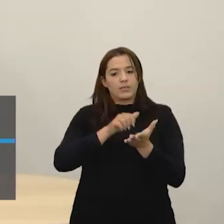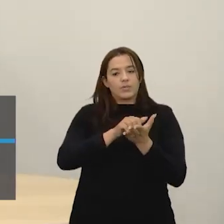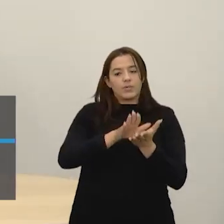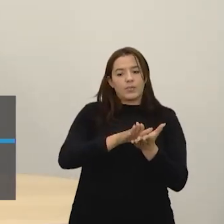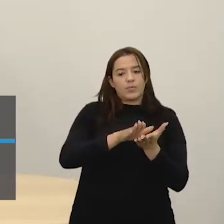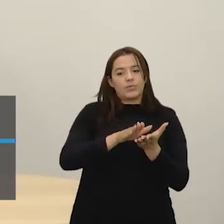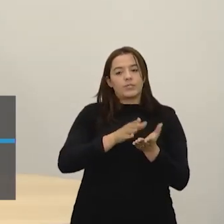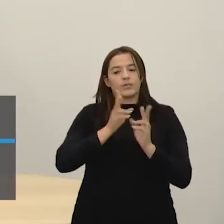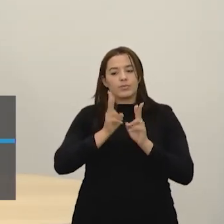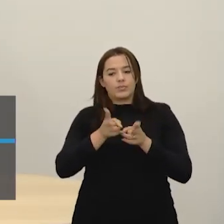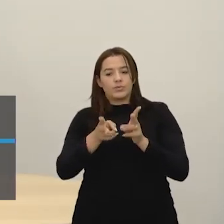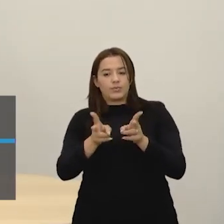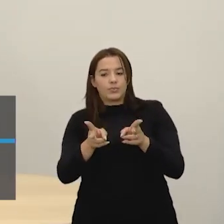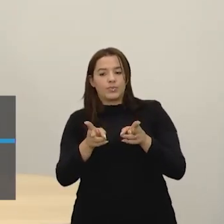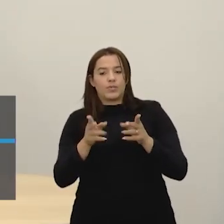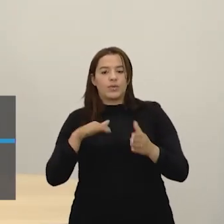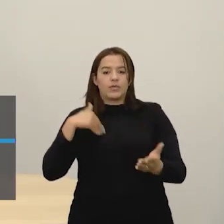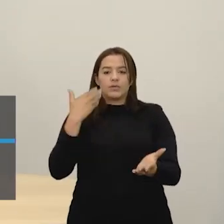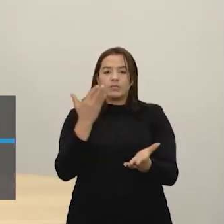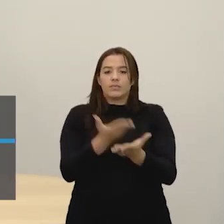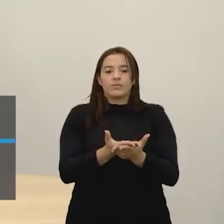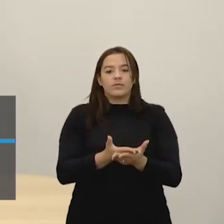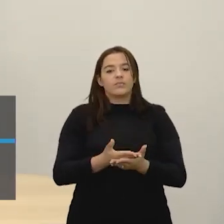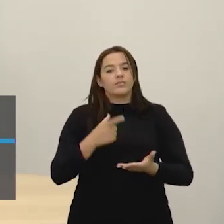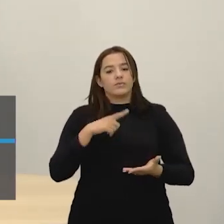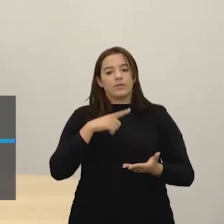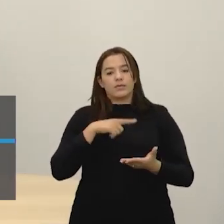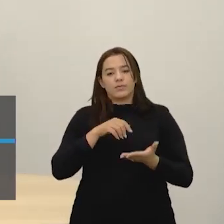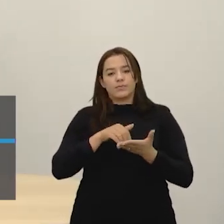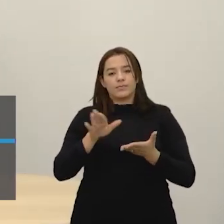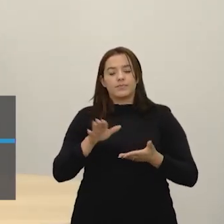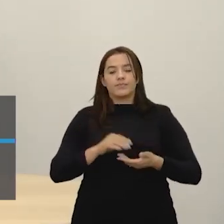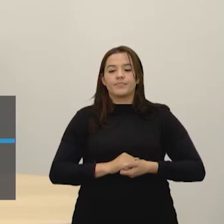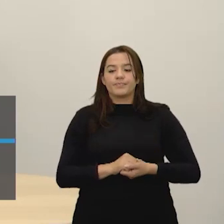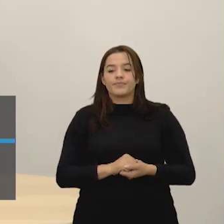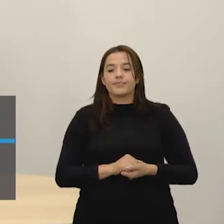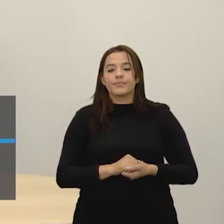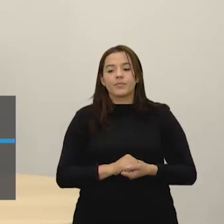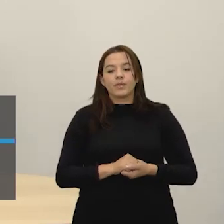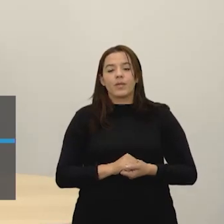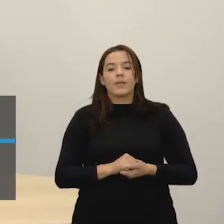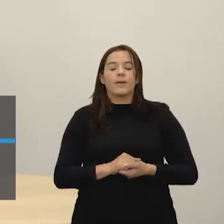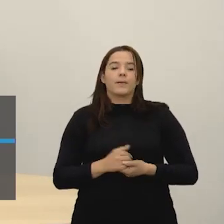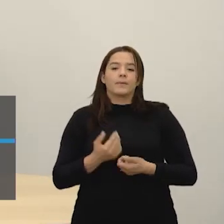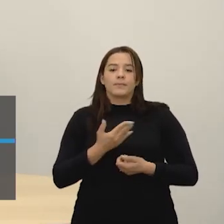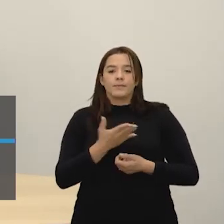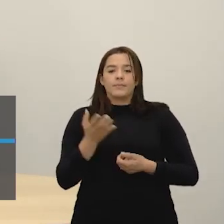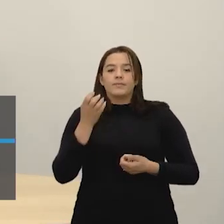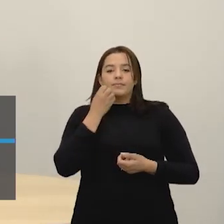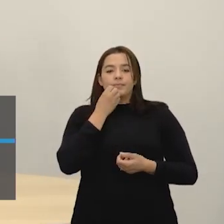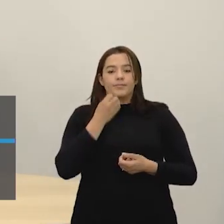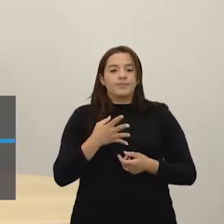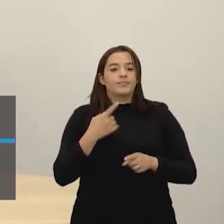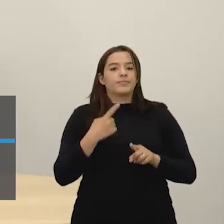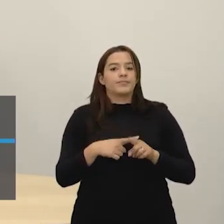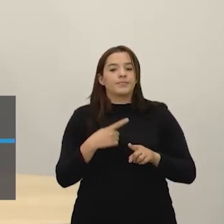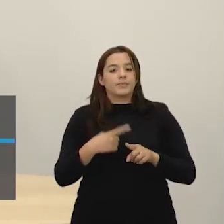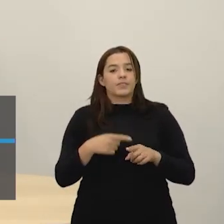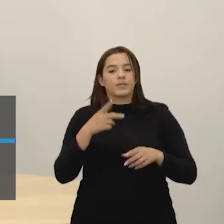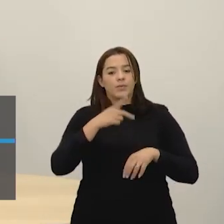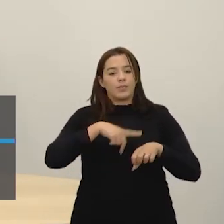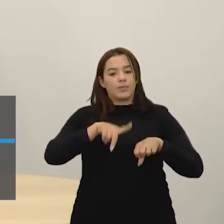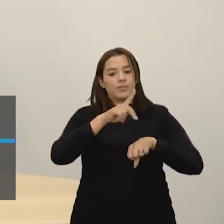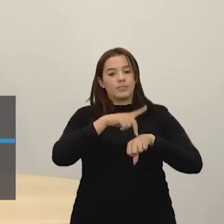e permaneceu como ditador até a sua deposição. Então, é muito interessante de notar como que nesse país